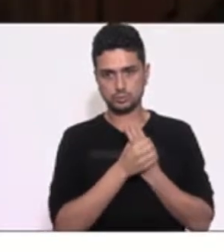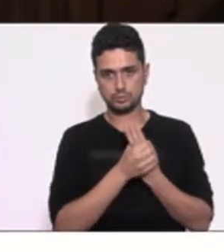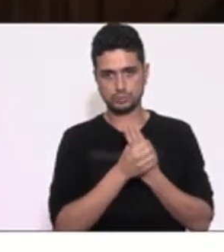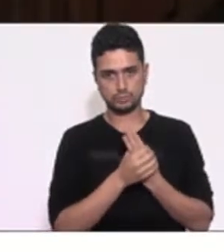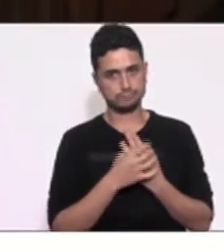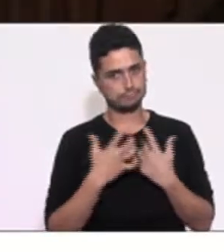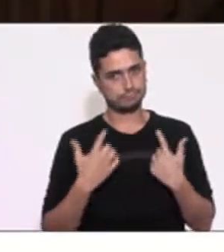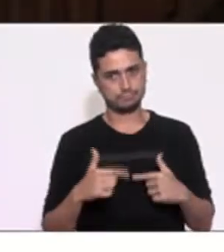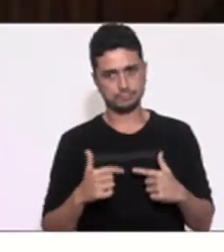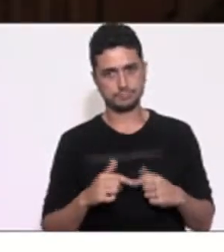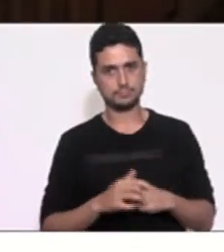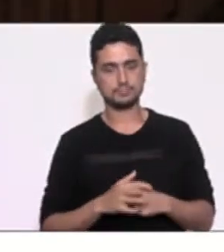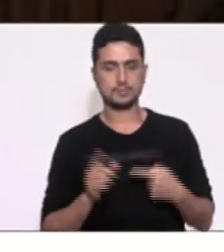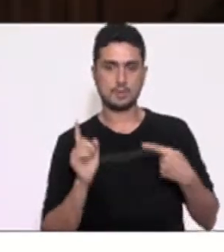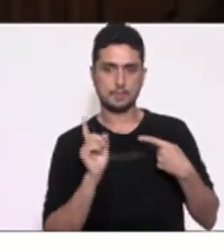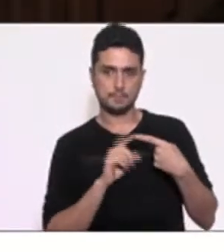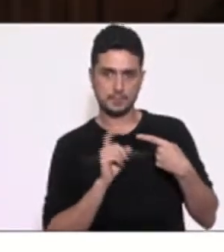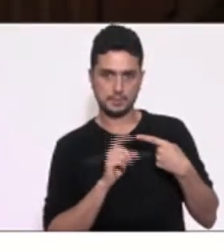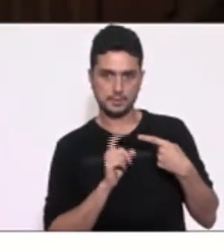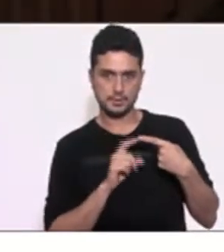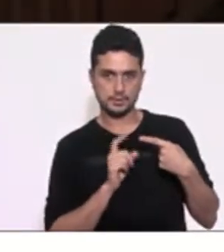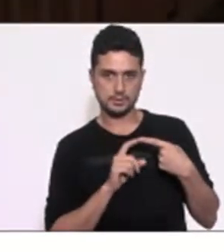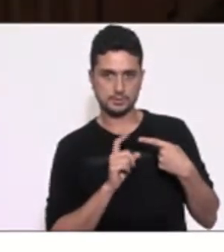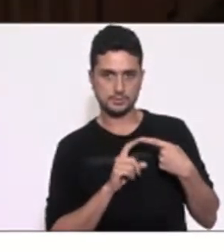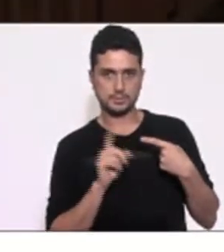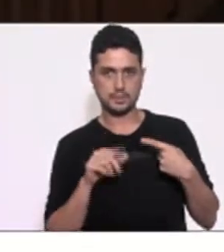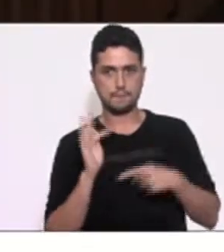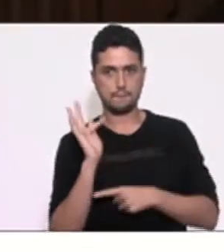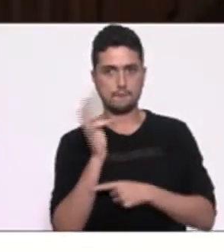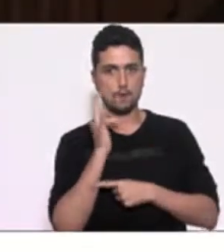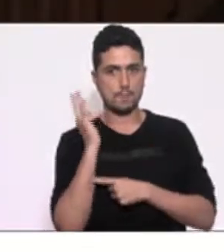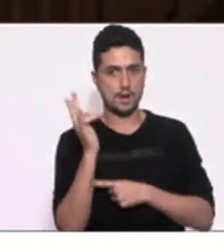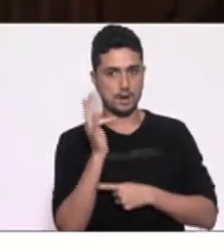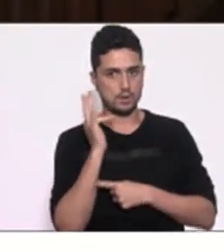vejamos, a etapa primeira, formal,